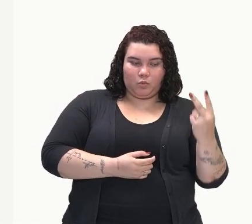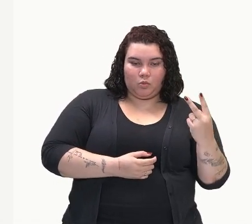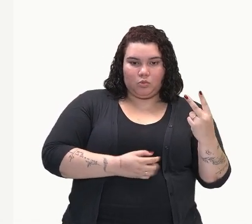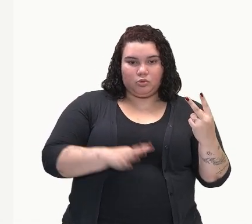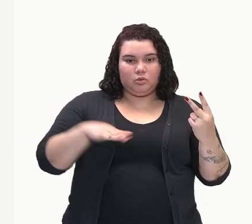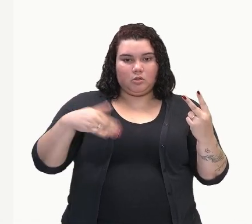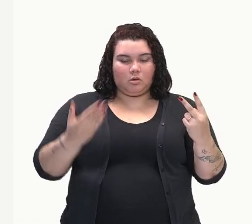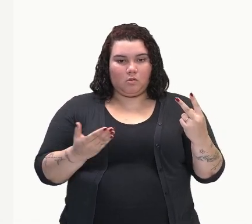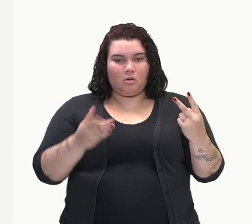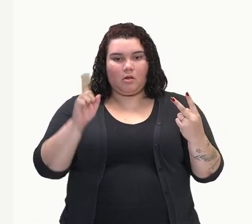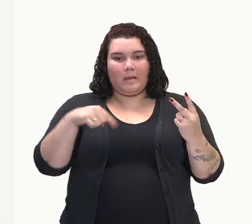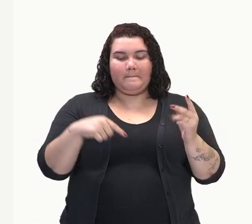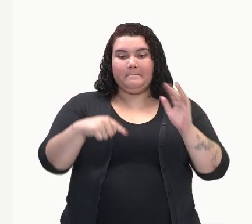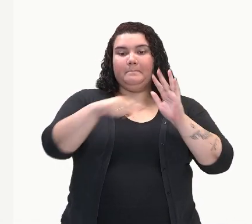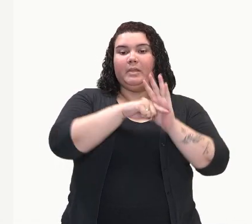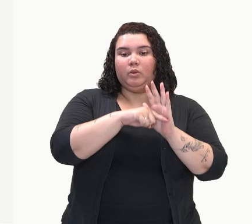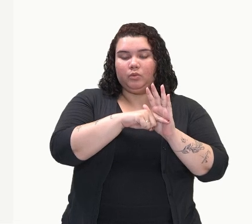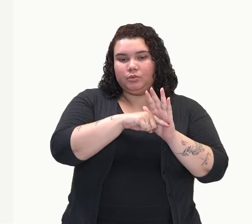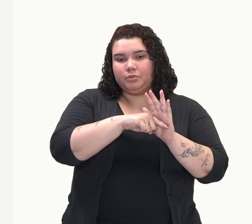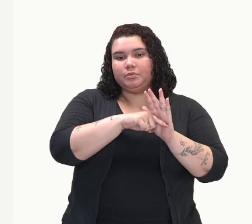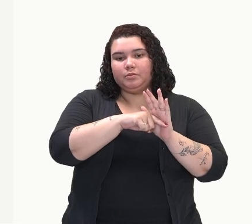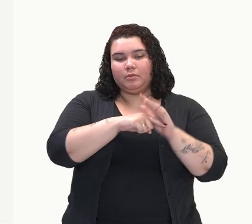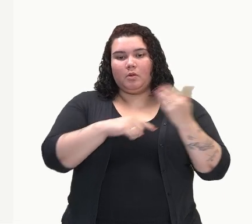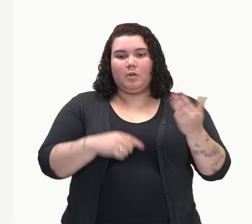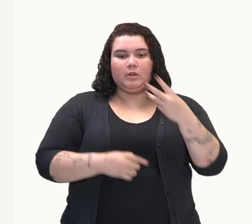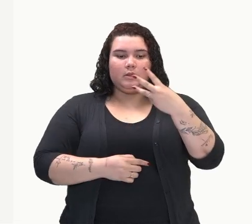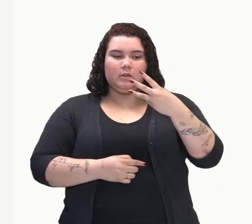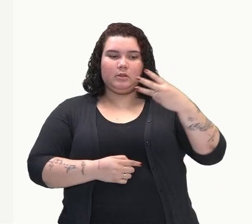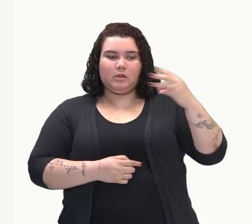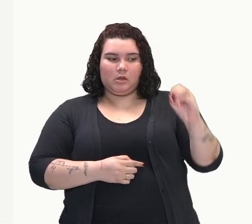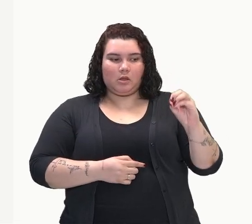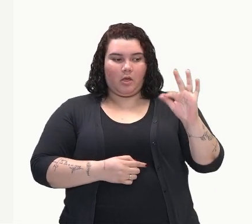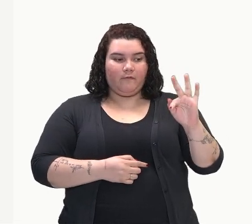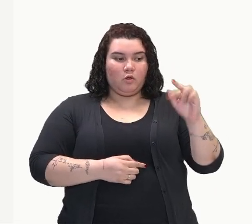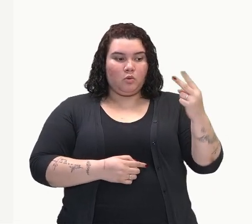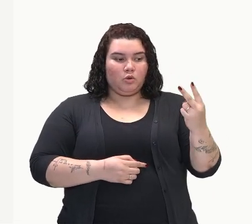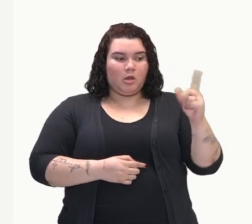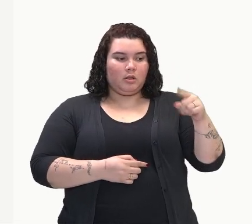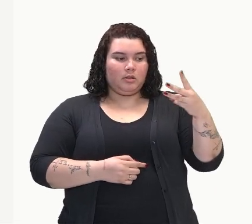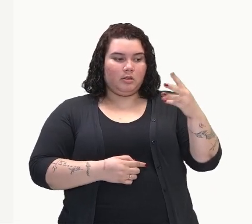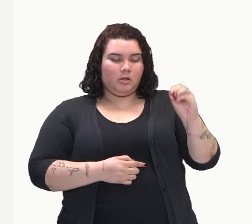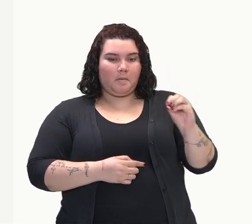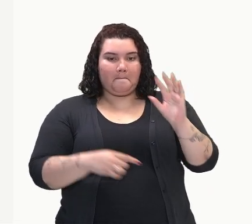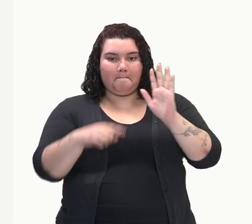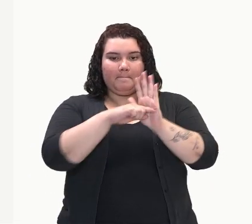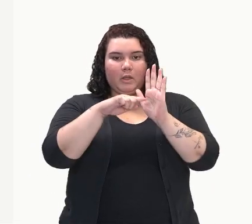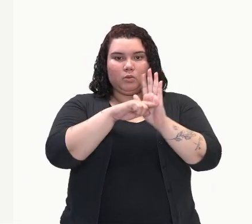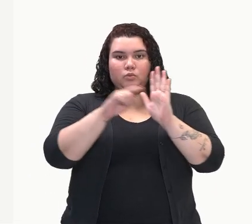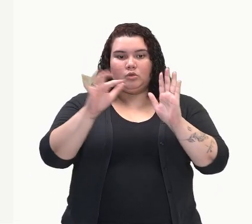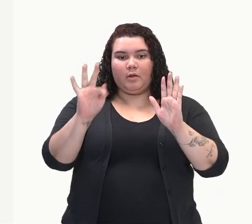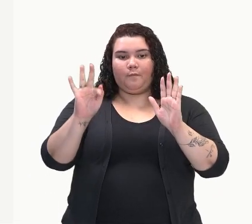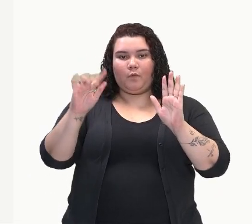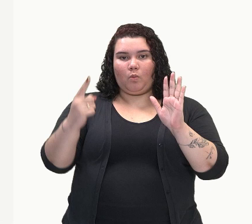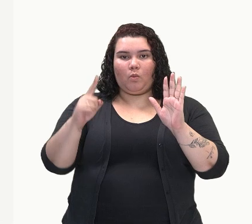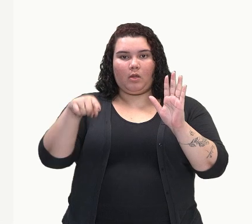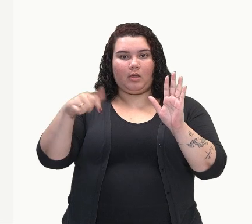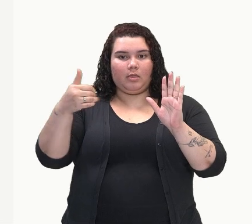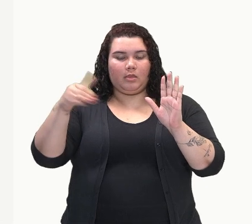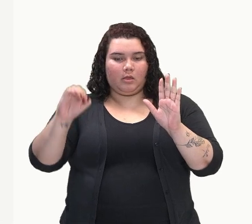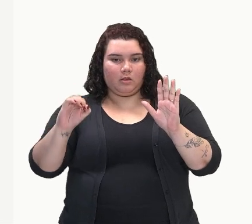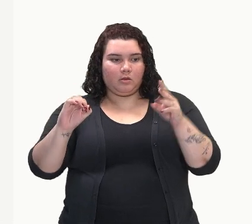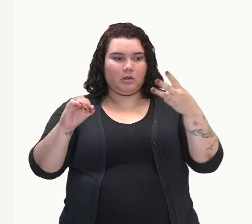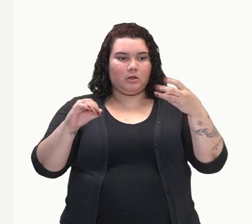ela seria a subtração. 30 menos 10 eu teria 20 newtons de força resultante. Ou seja, eu faço a